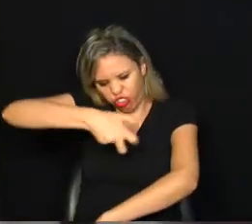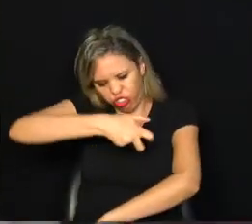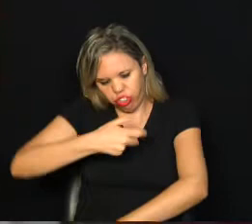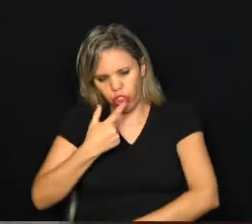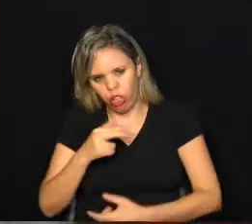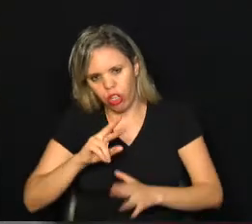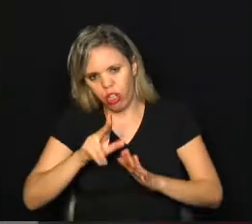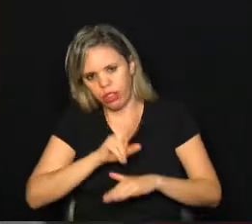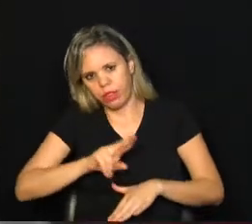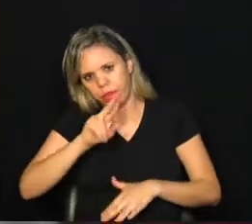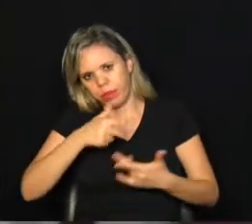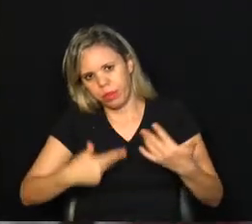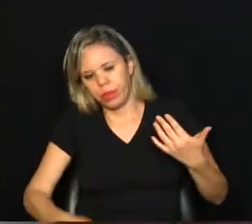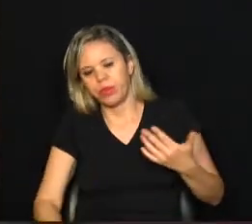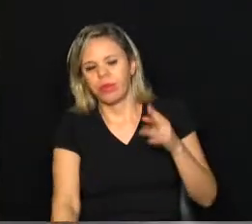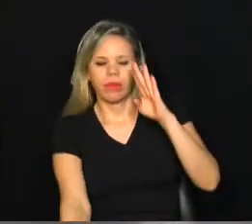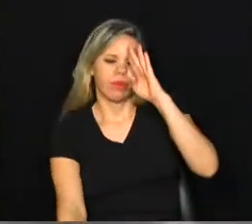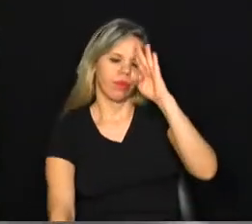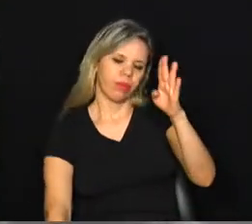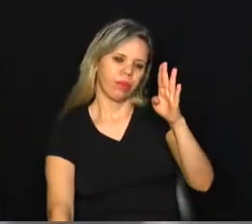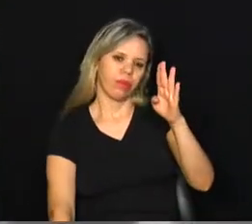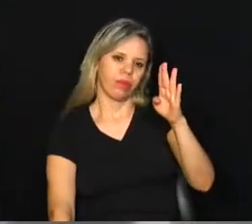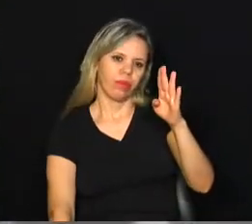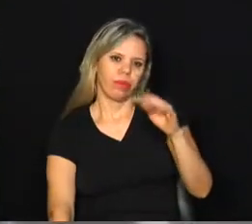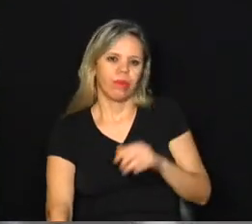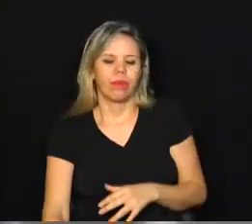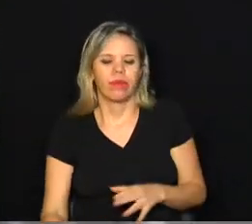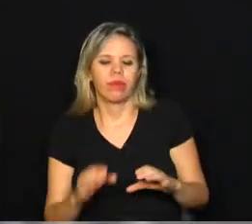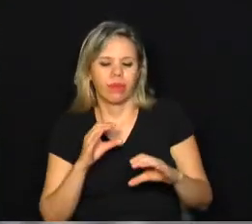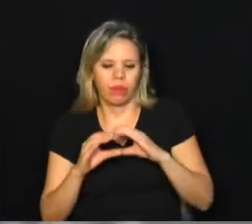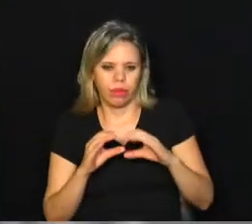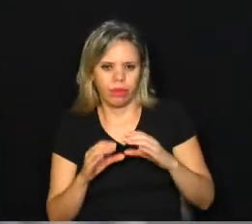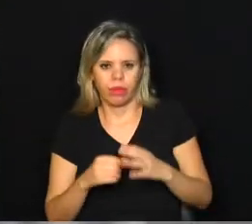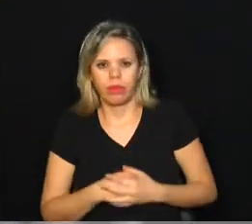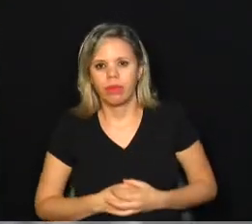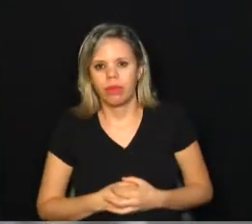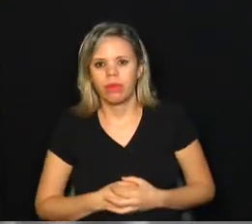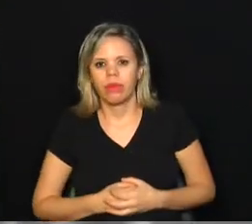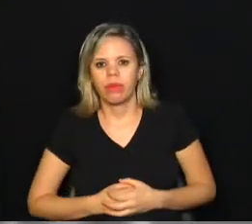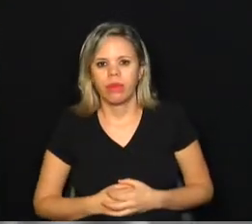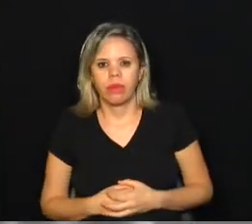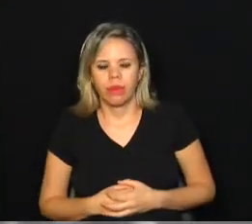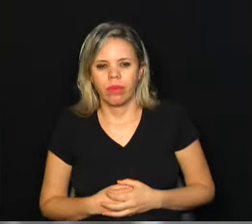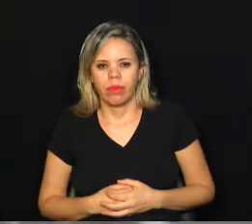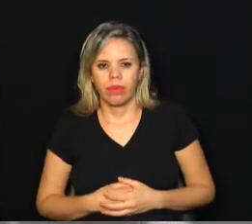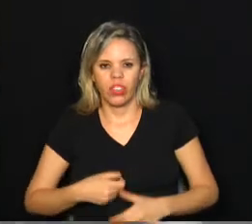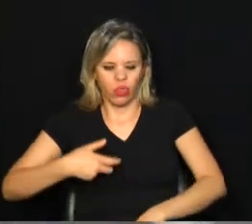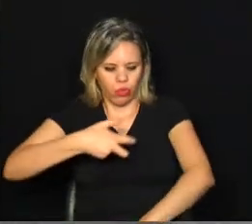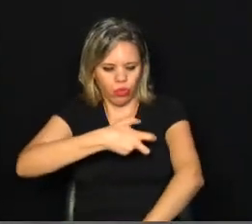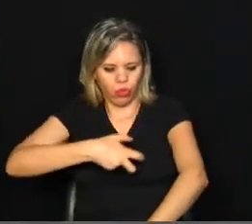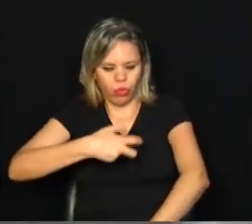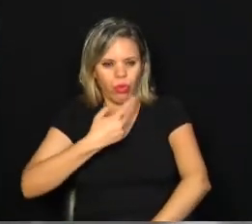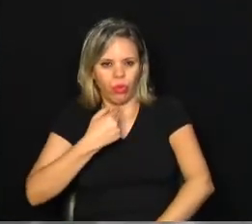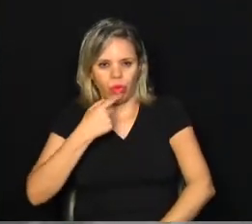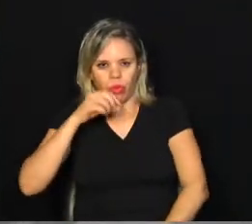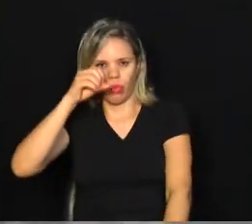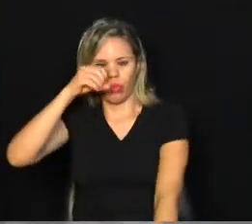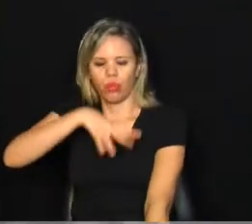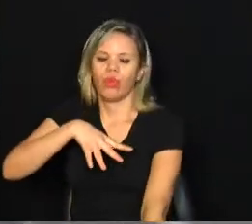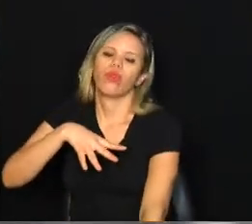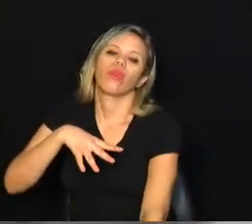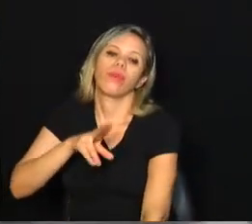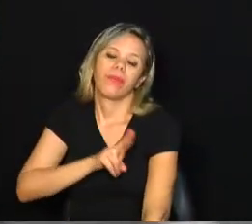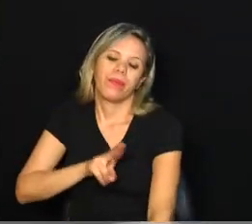coisas, né? E principalmente na área de comunicações, né? De telecomunicações. É o laser cuja luz é utilizada